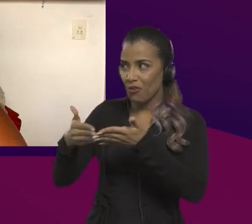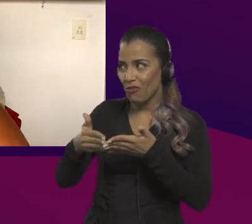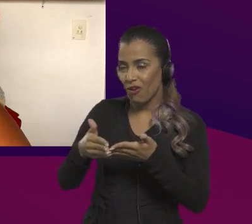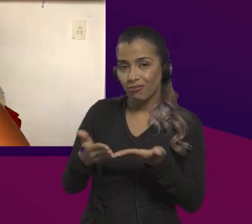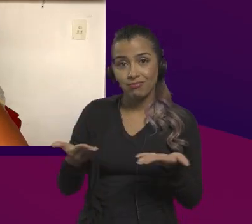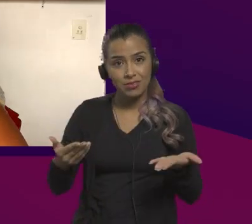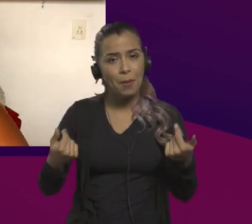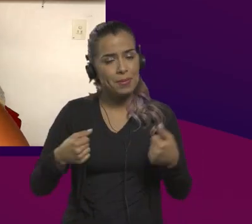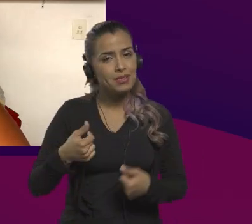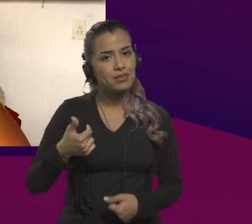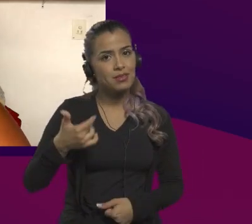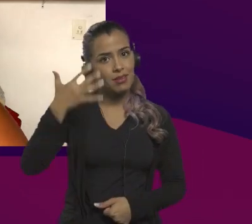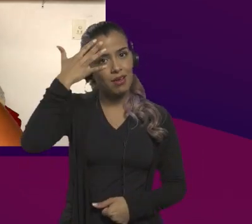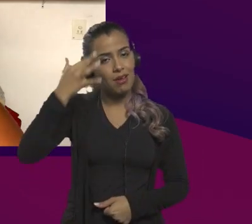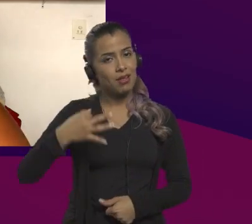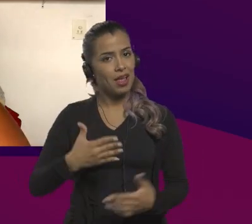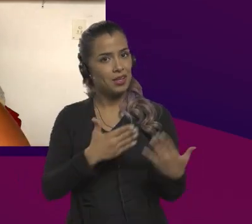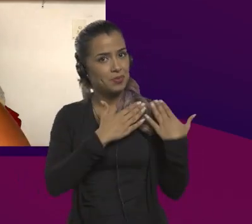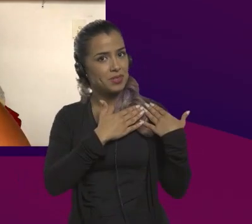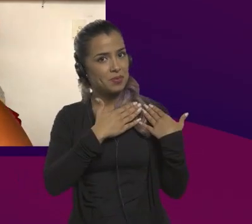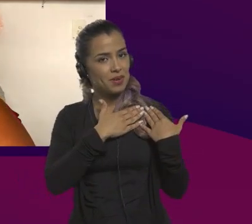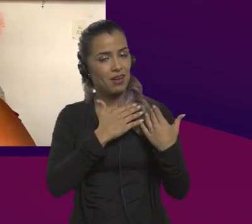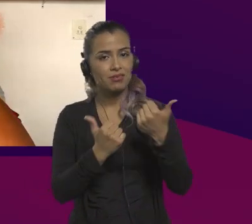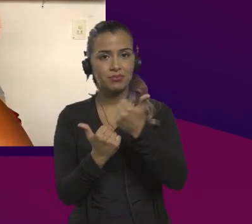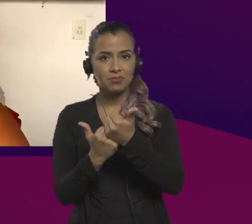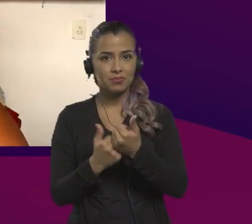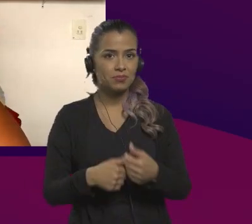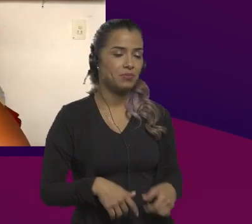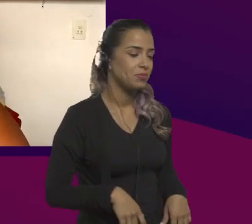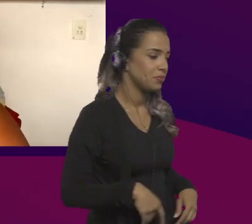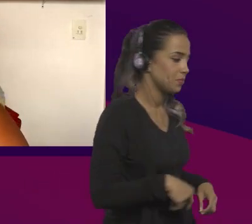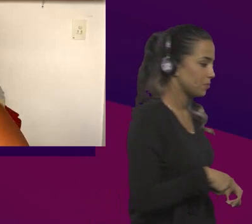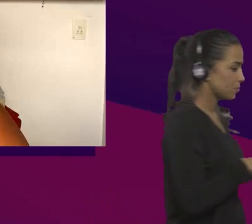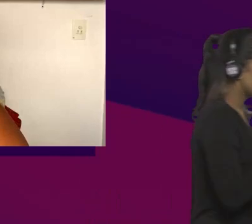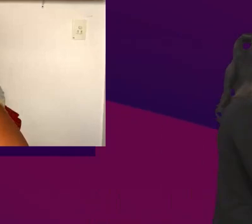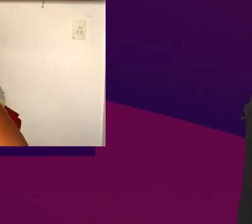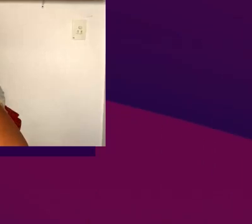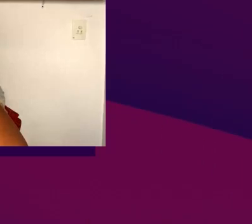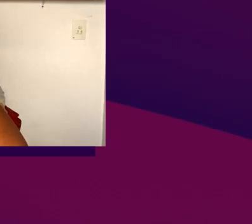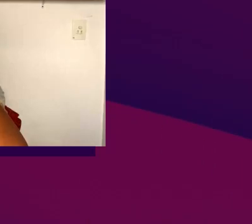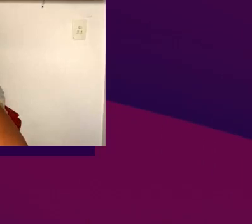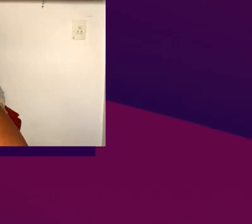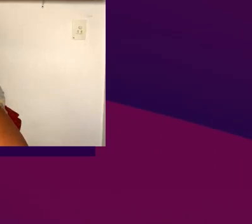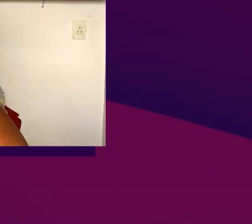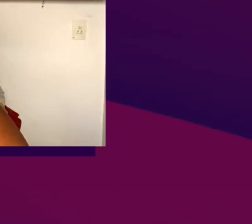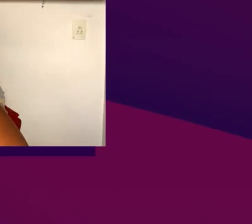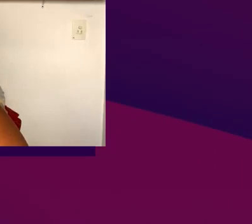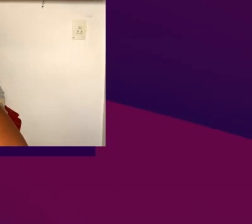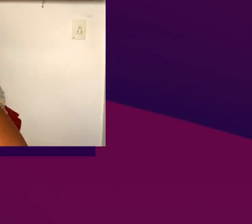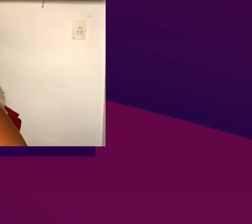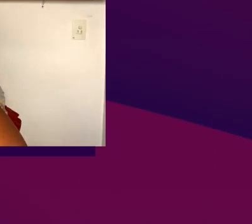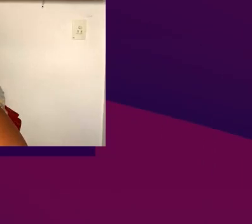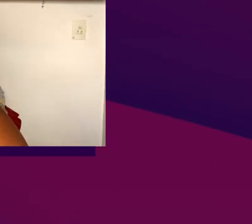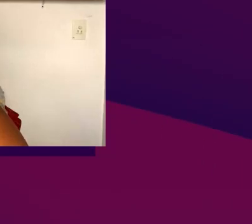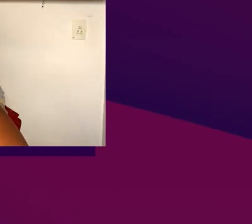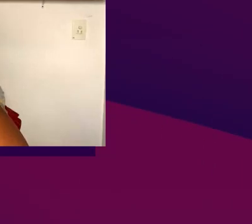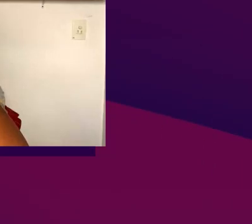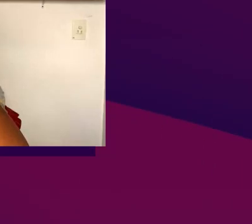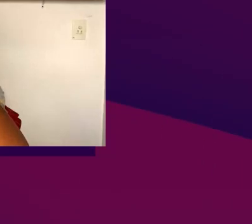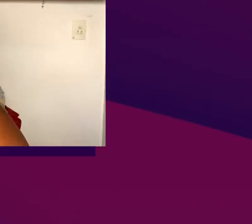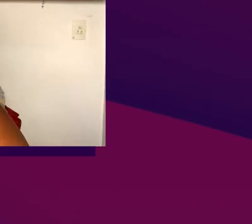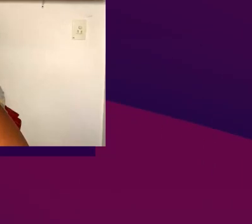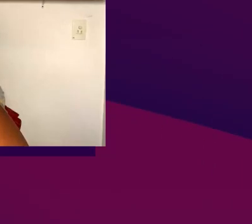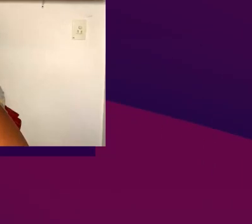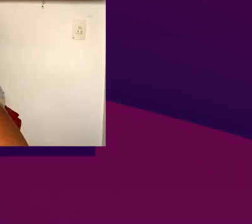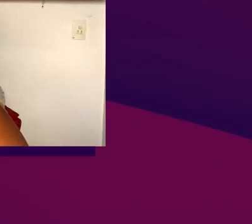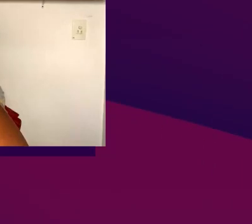que ter tomar essa responsabilidade pra gente. É, também. Inclusive a gente... Quer que mulheres dentro do padrão, porque,